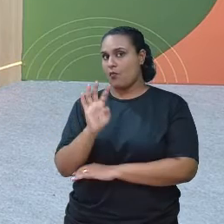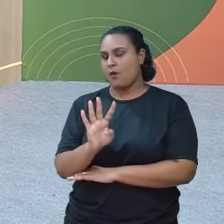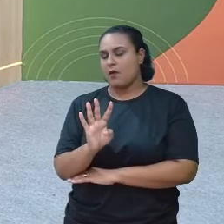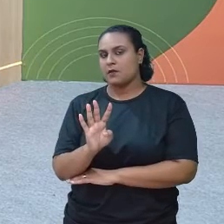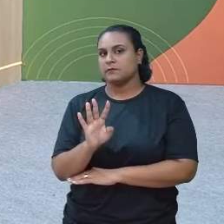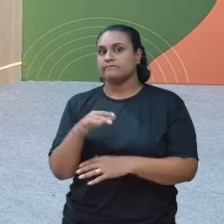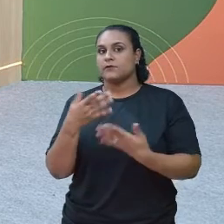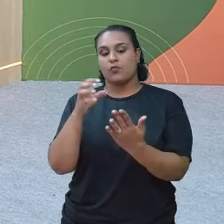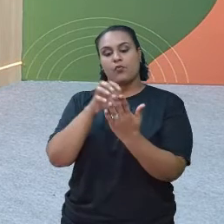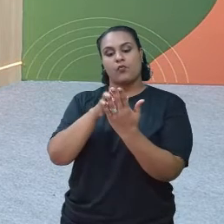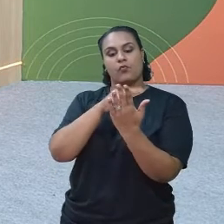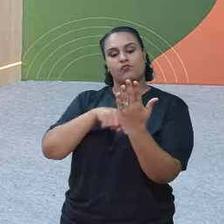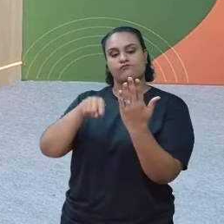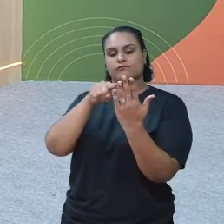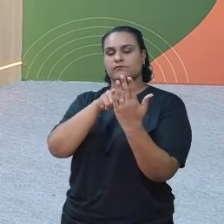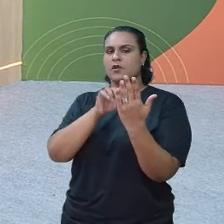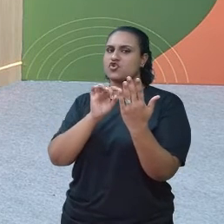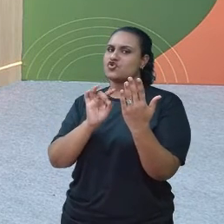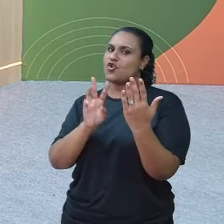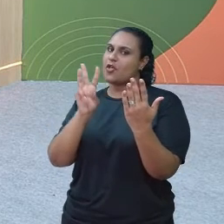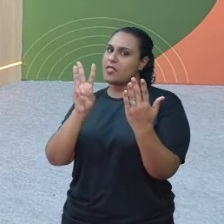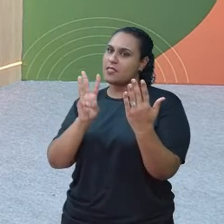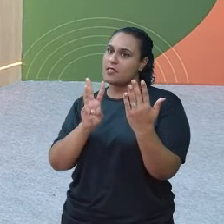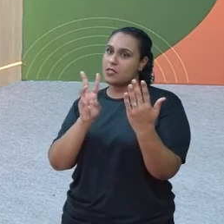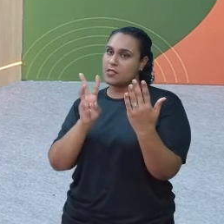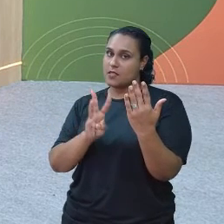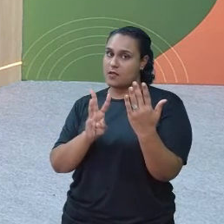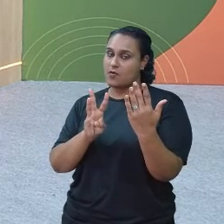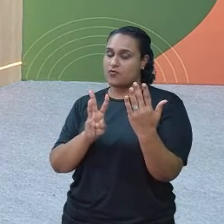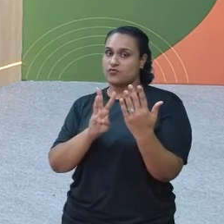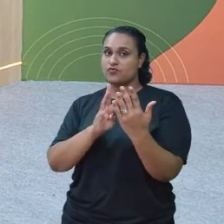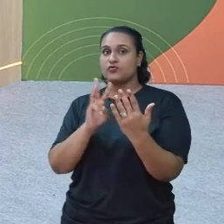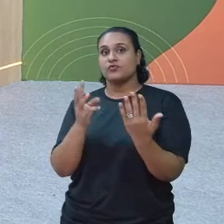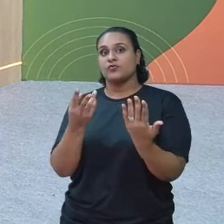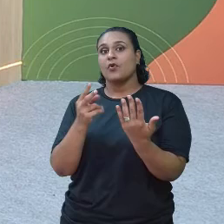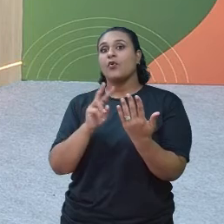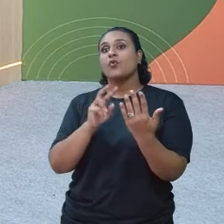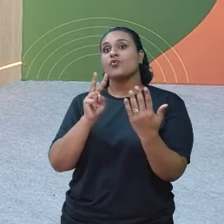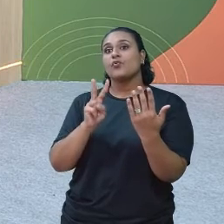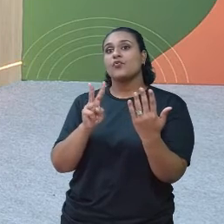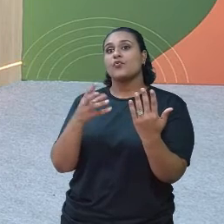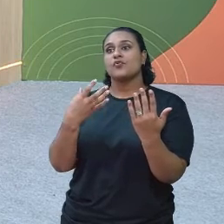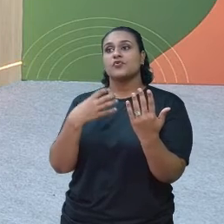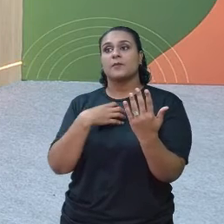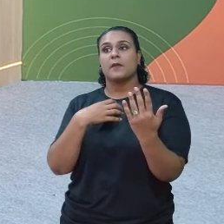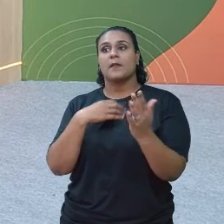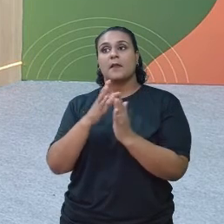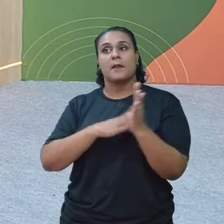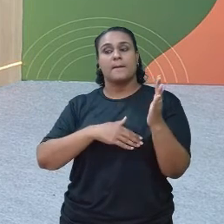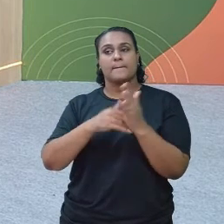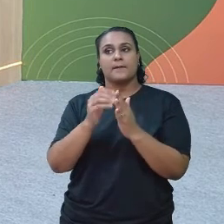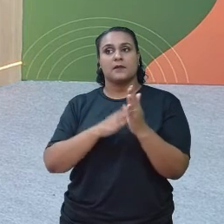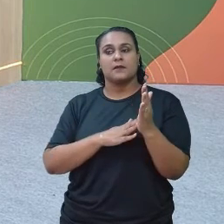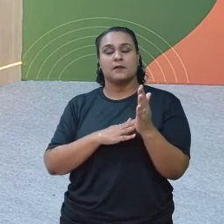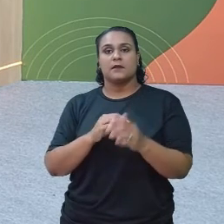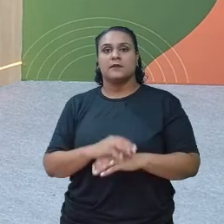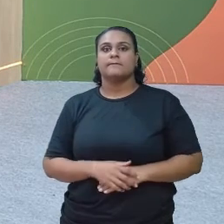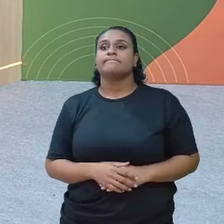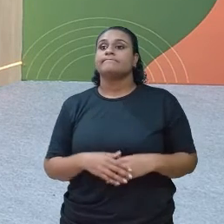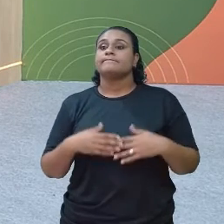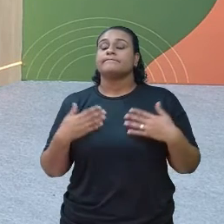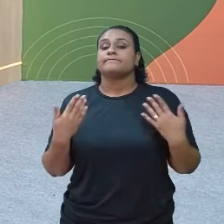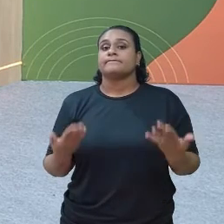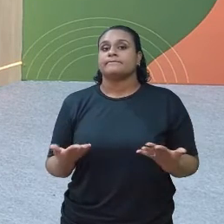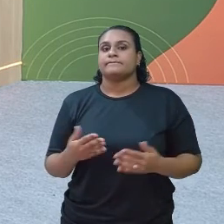região circular vai me dar apenas 2 formas, duas maneiras de pintar essa região.